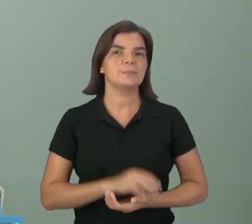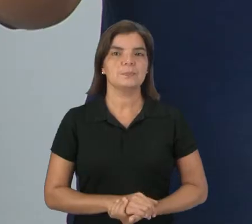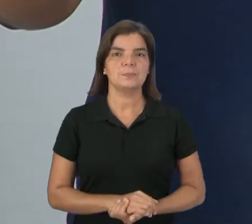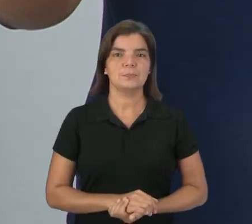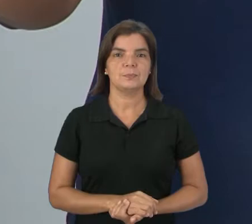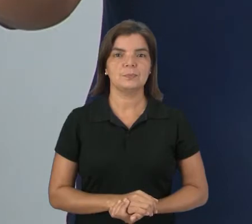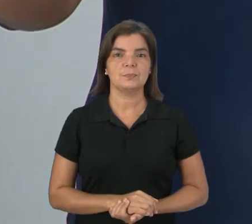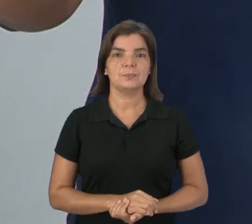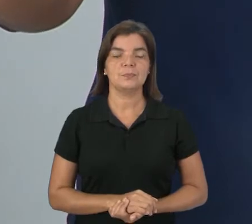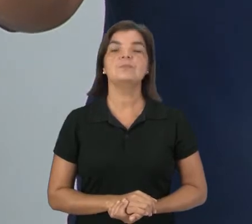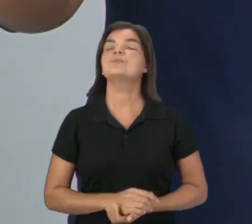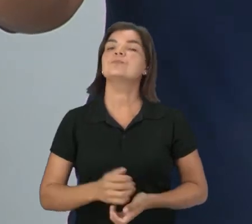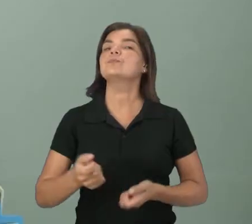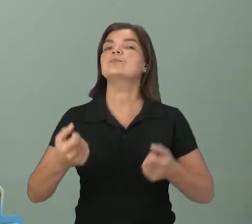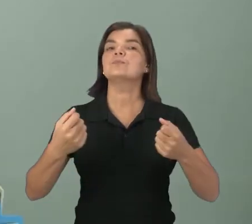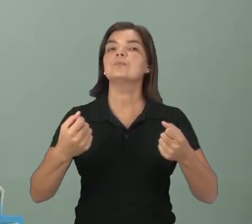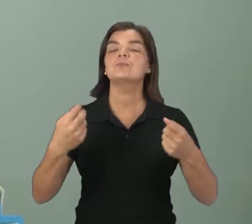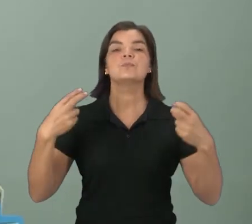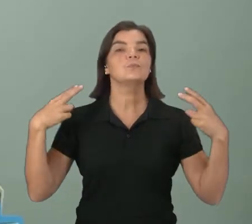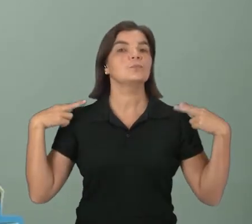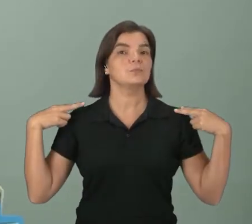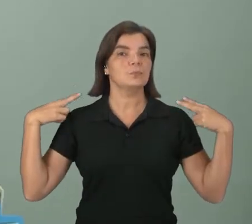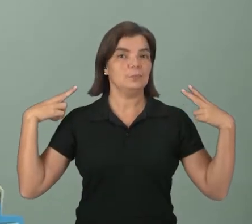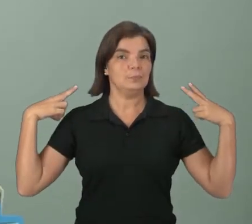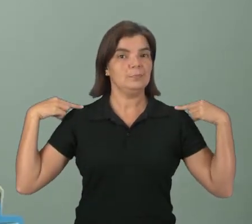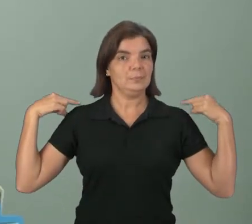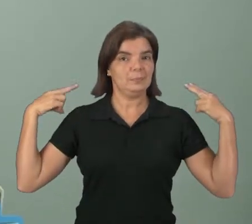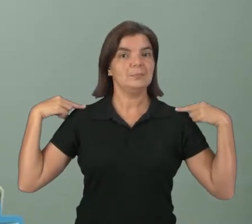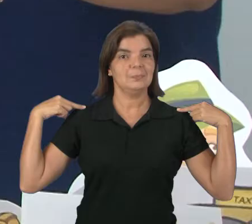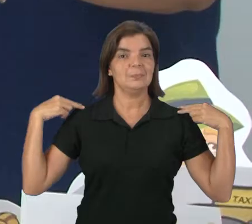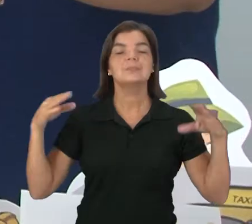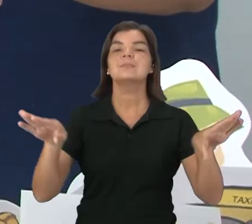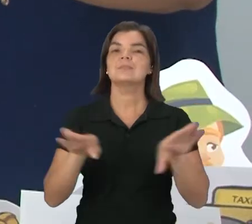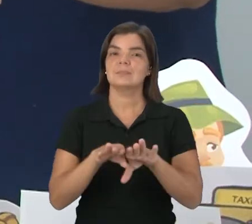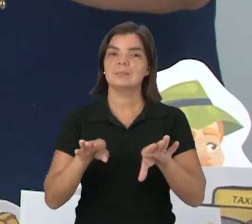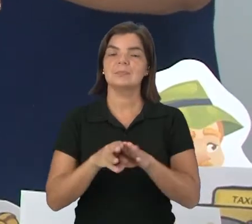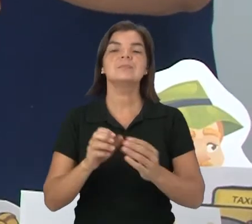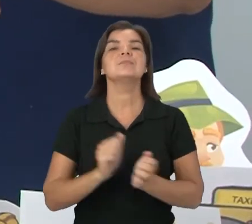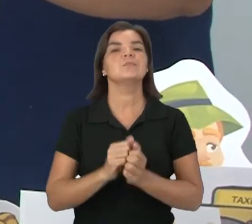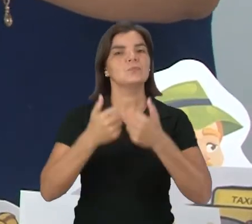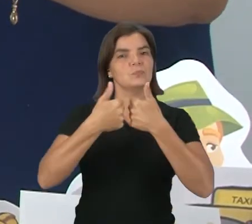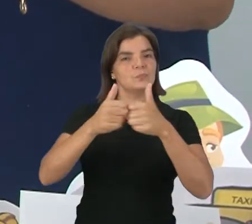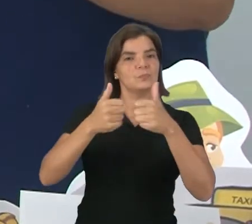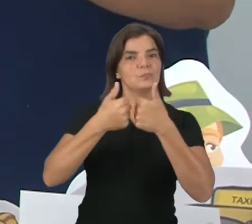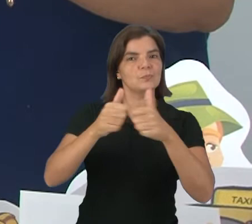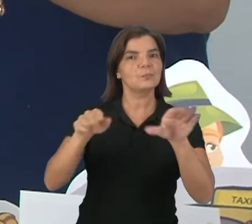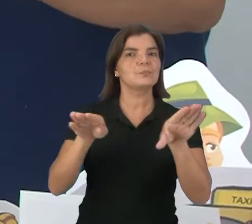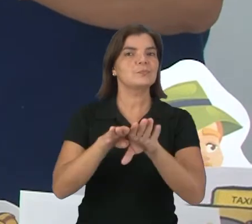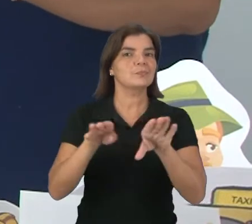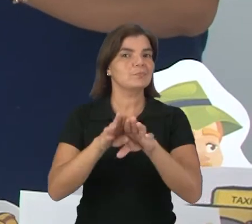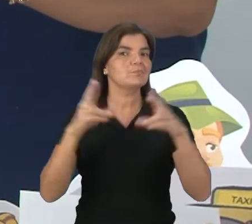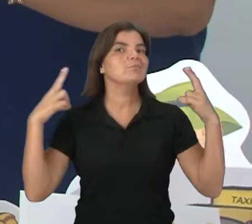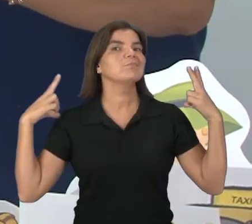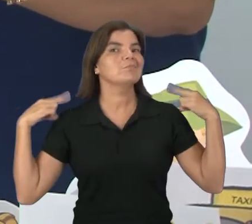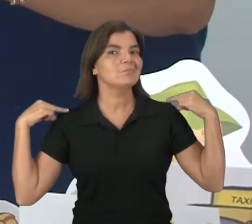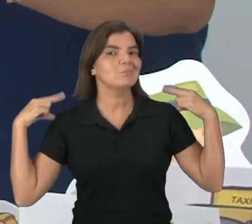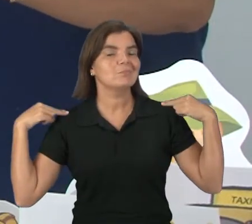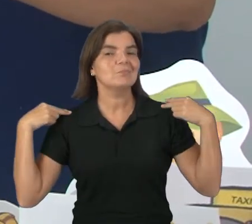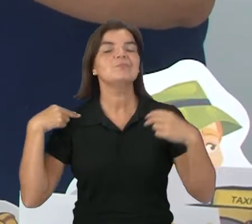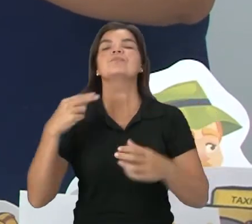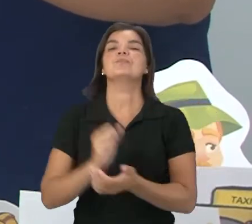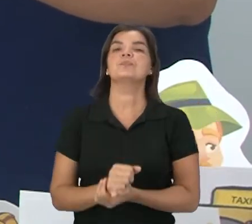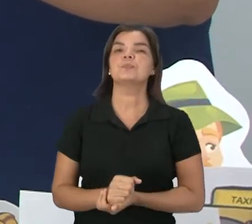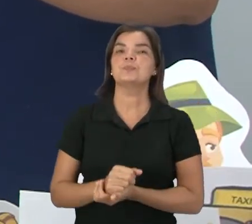o motorista e o motorista motorista de ônibus pode ser o motorista do